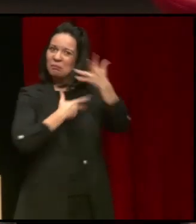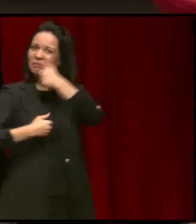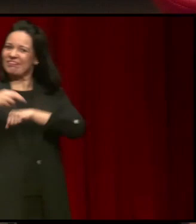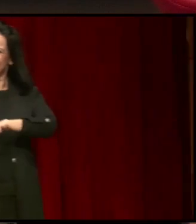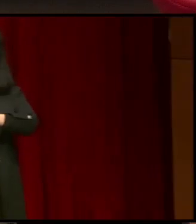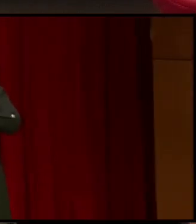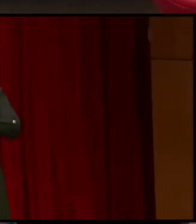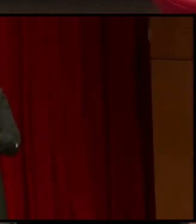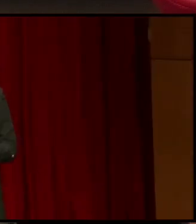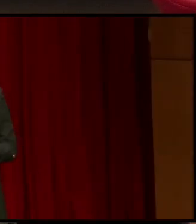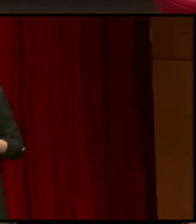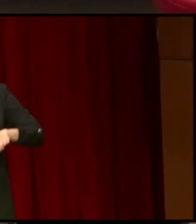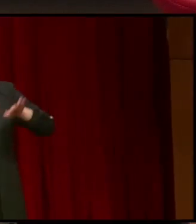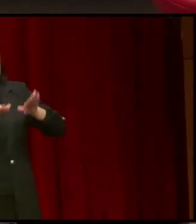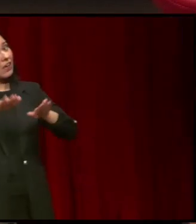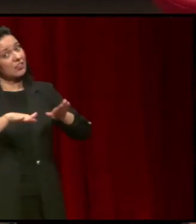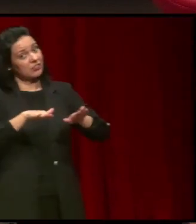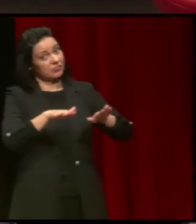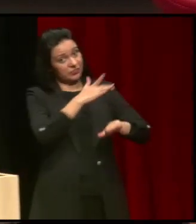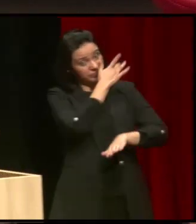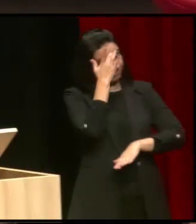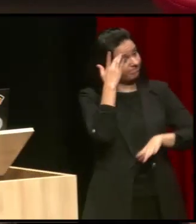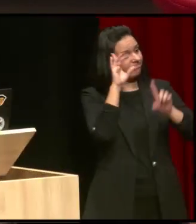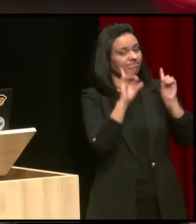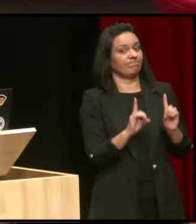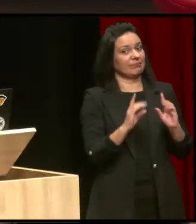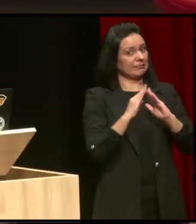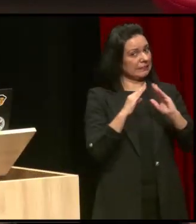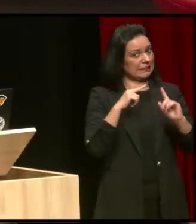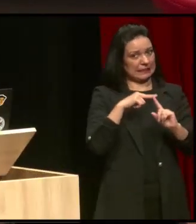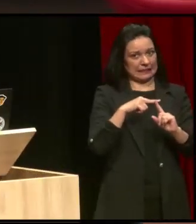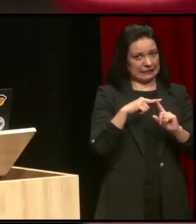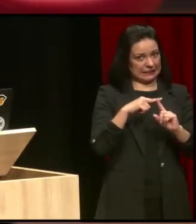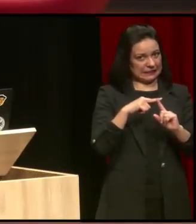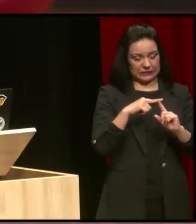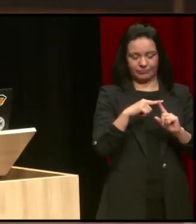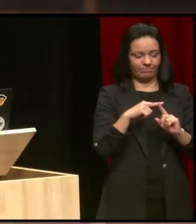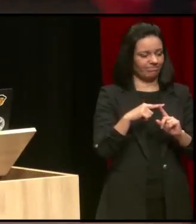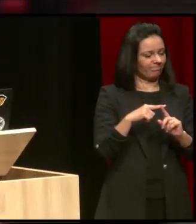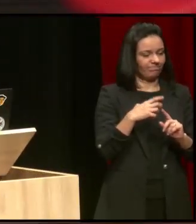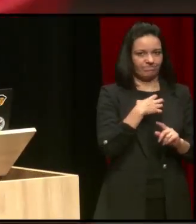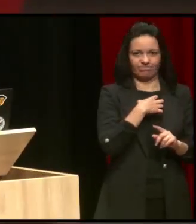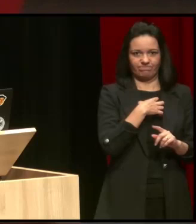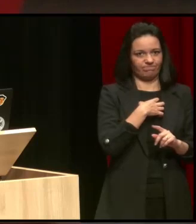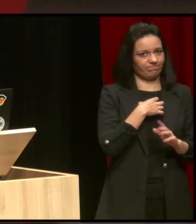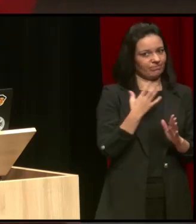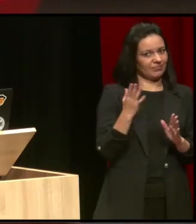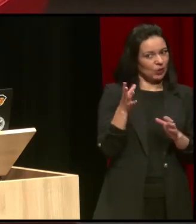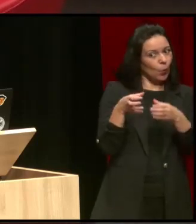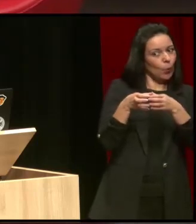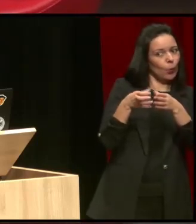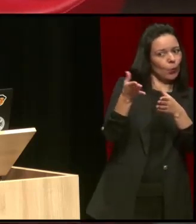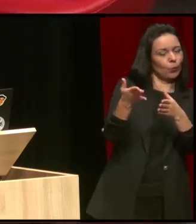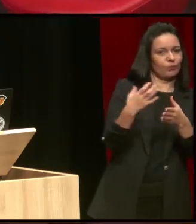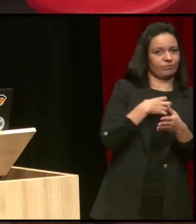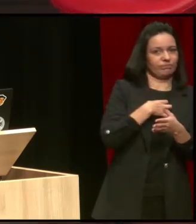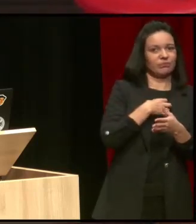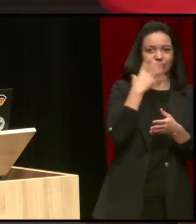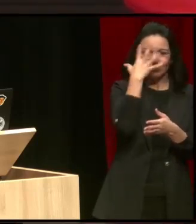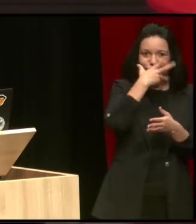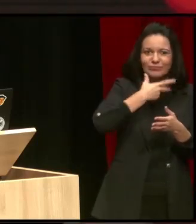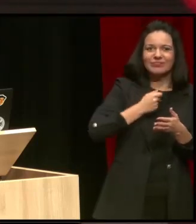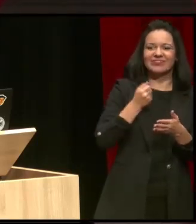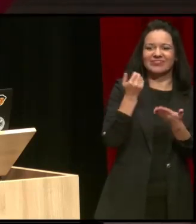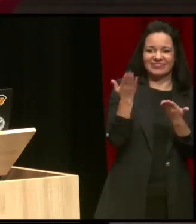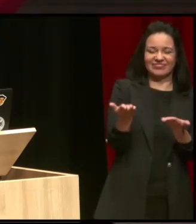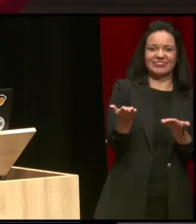você não tem pessoas assim na igreja. É muito raro. É muito raro. Esse grupo que está ali é um ministério muito bonito. A